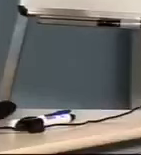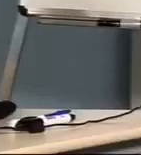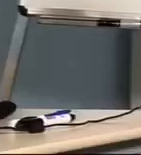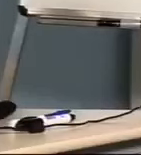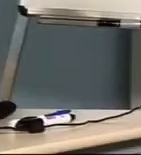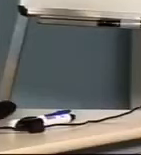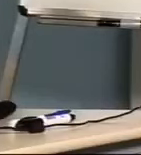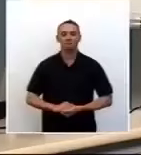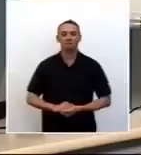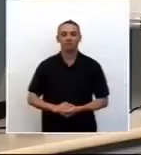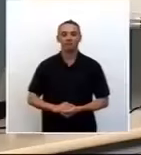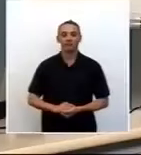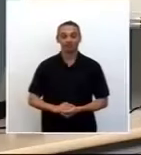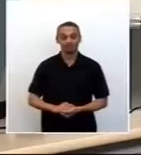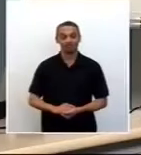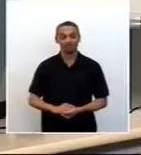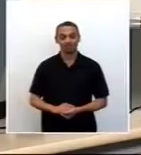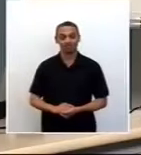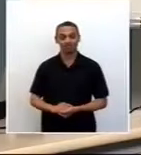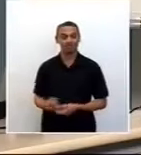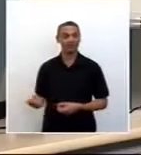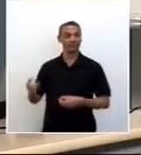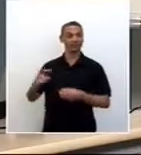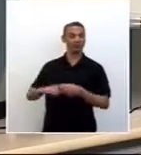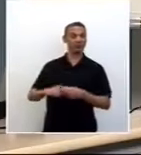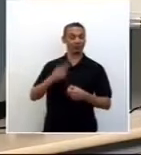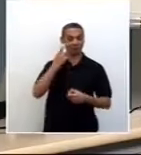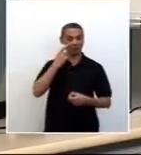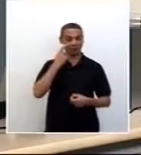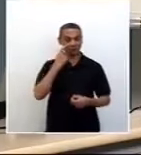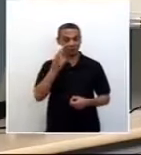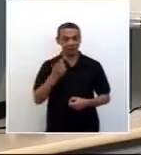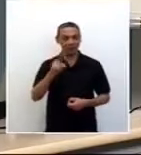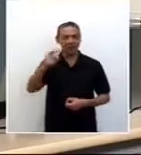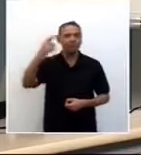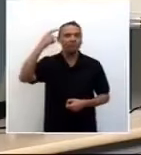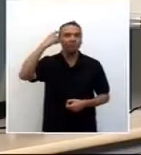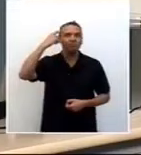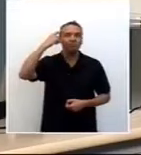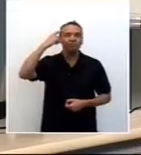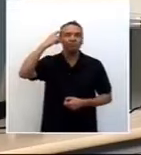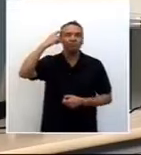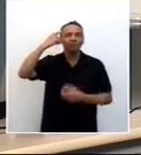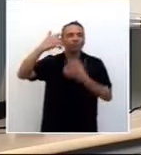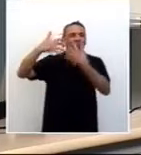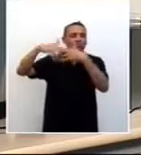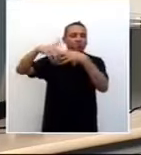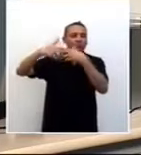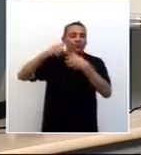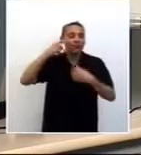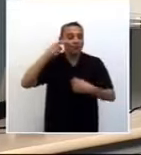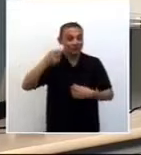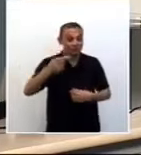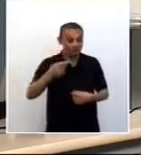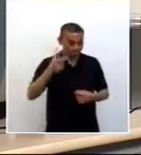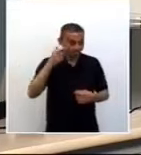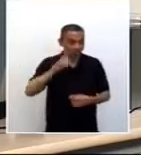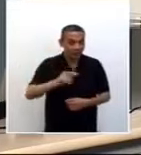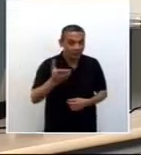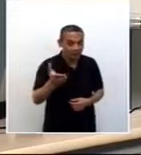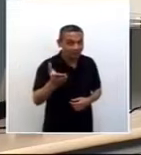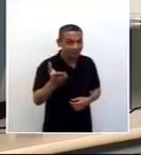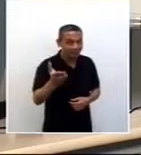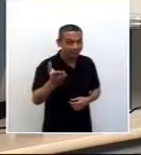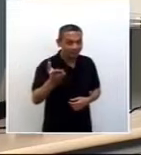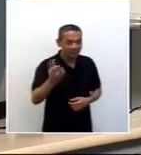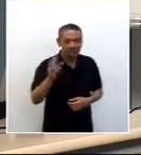é bem então vamos lá eu vou fazer o mais de metro mental de vocês e eu eu acho que vocês fizeram Esse